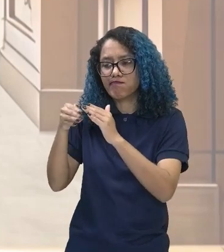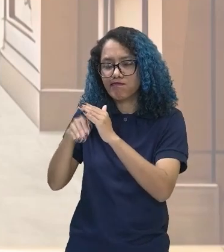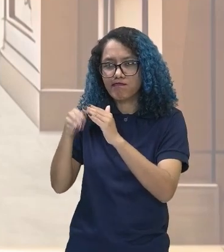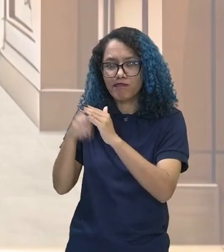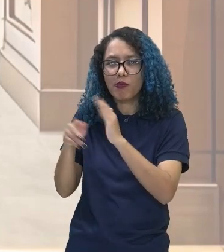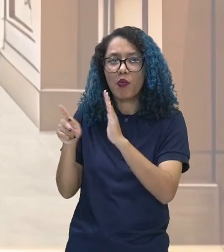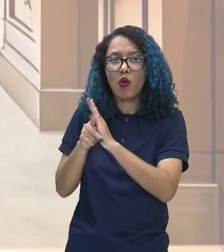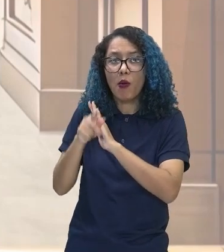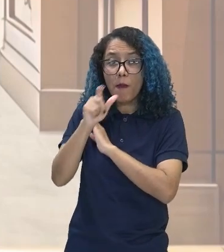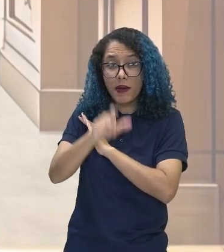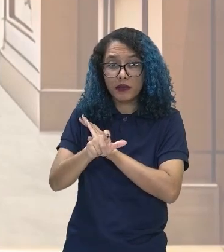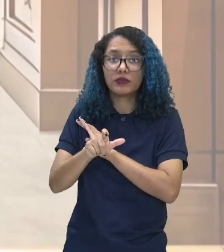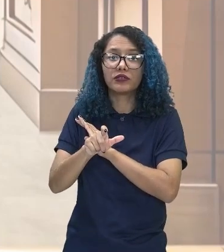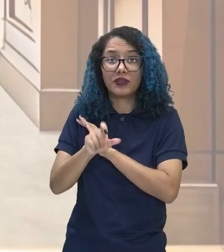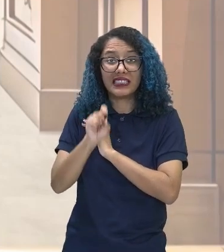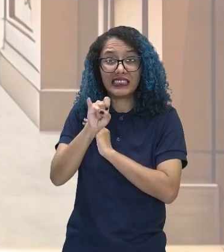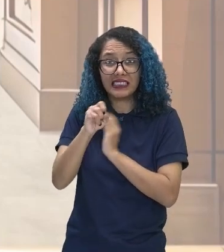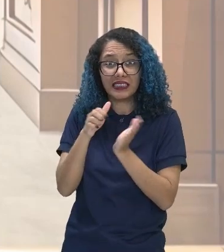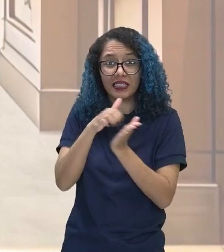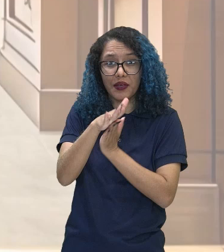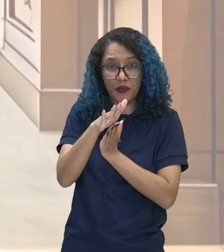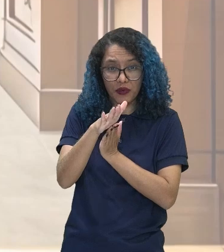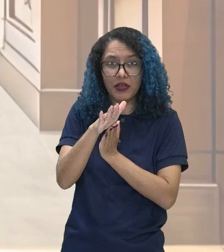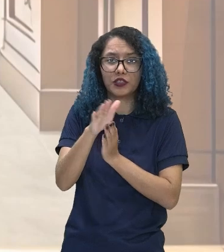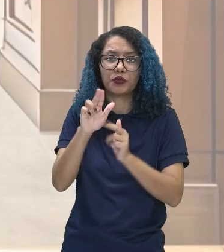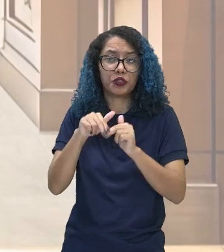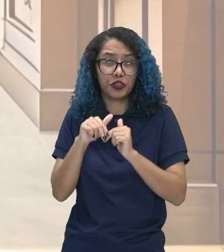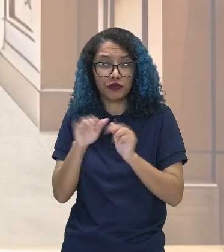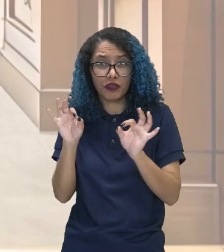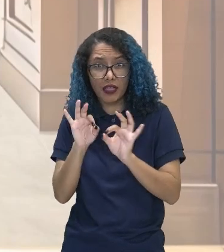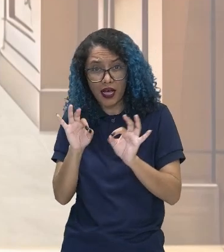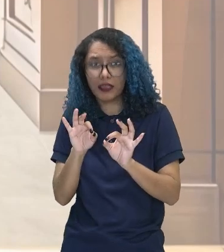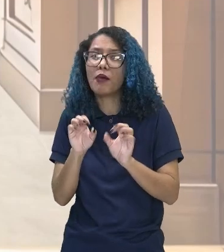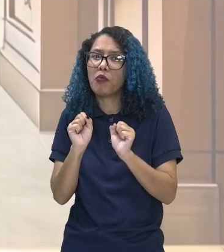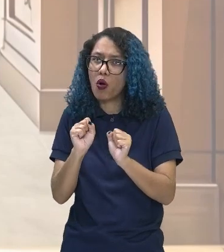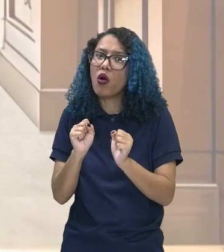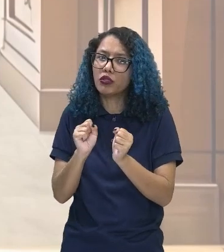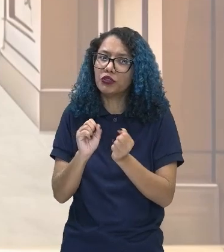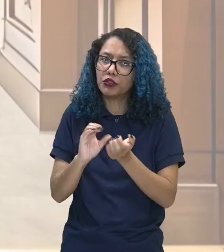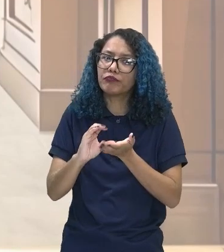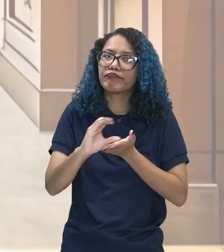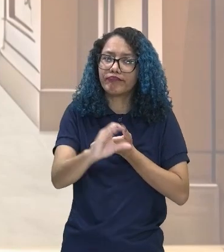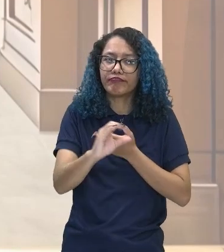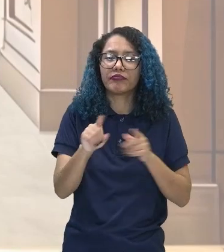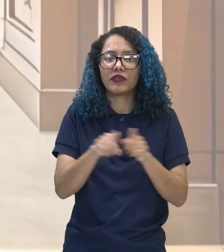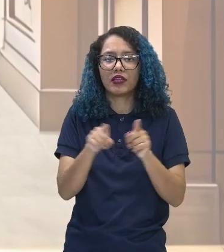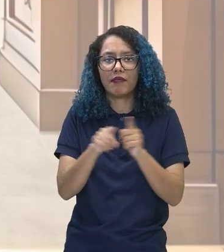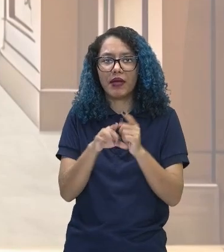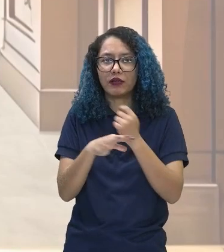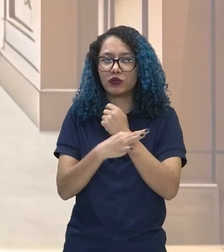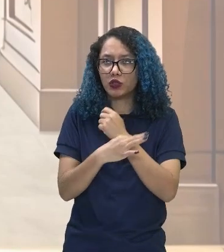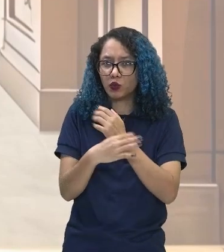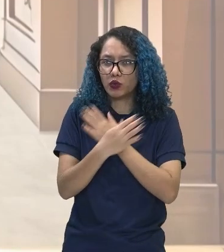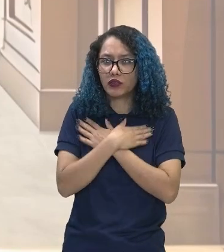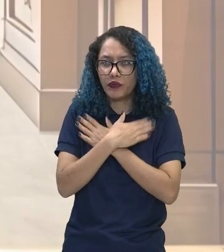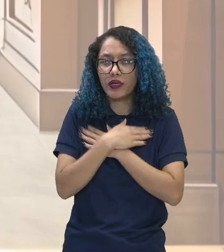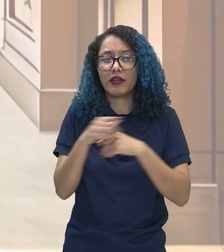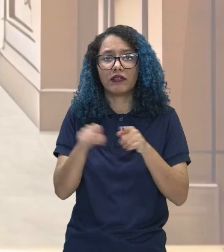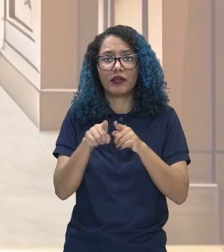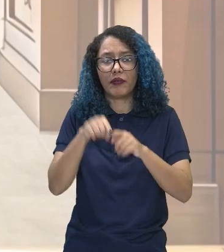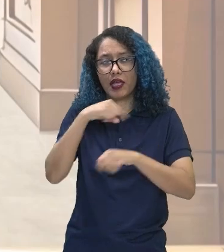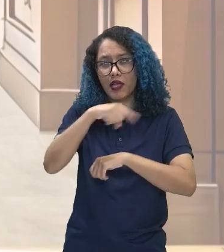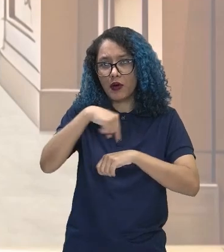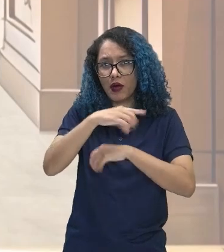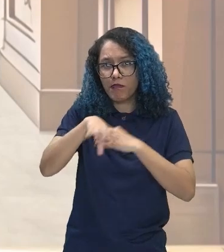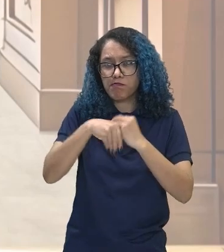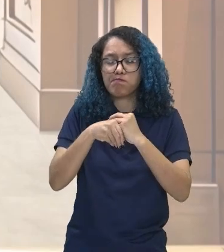trabalhador quando ele é demitido sem justa causa, fora as licenças, o seguro-desemprego e as horas extras. Olha